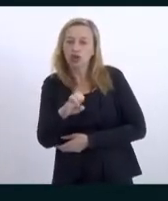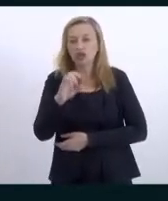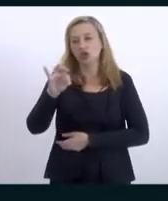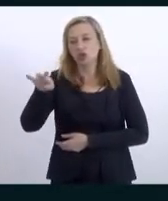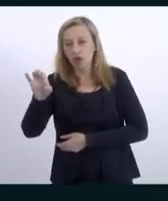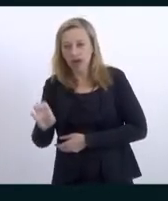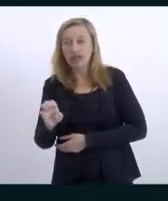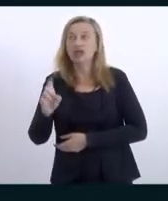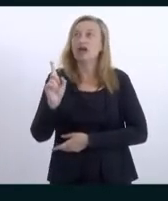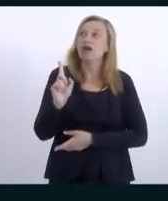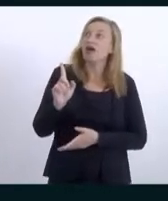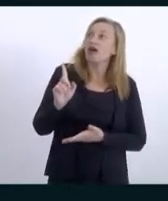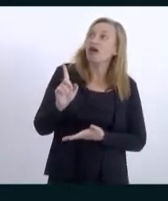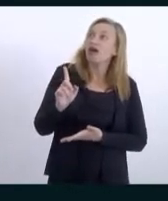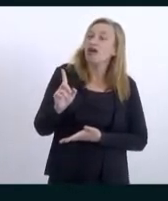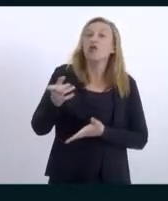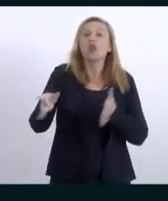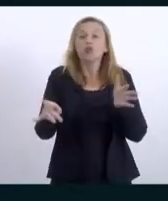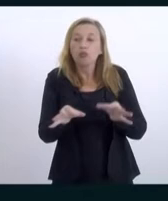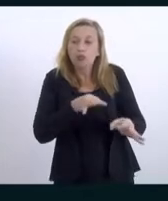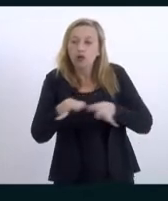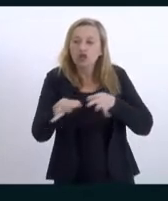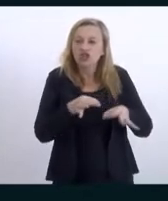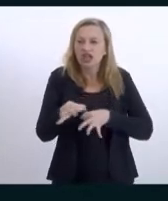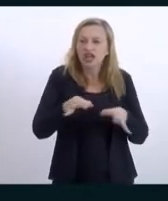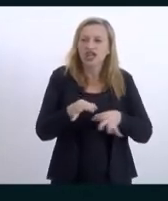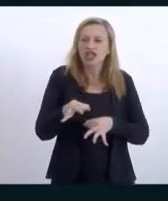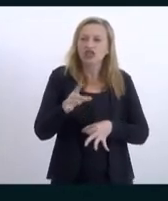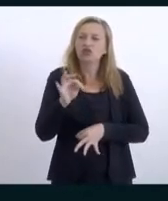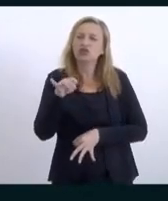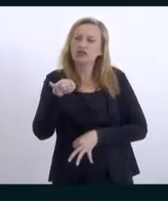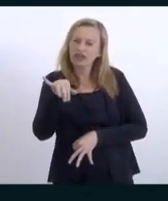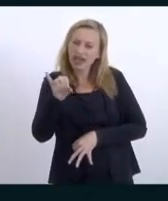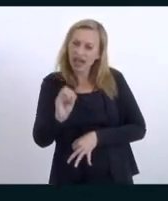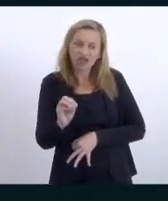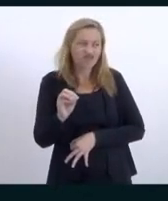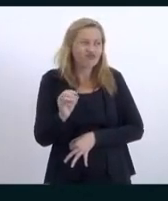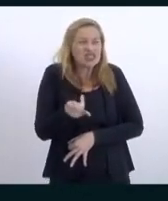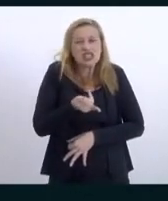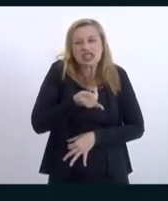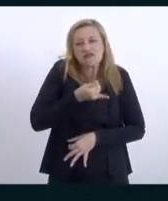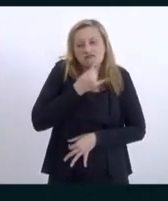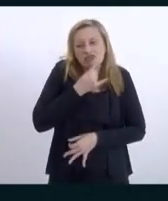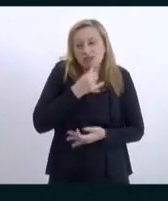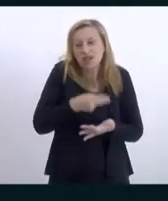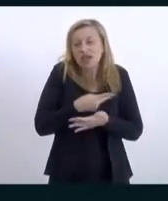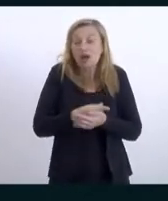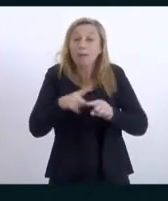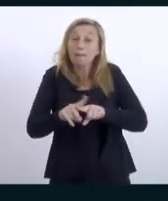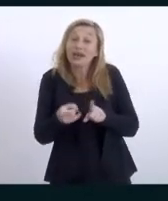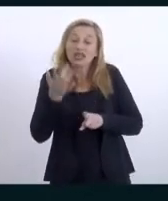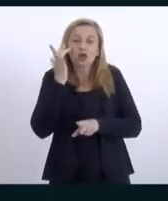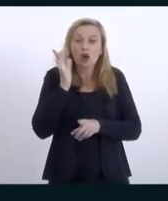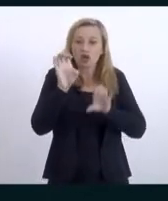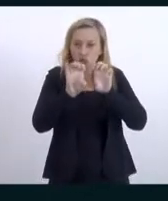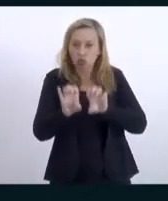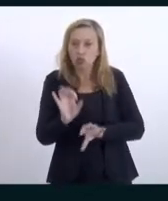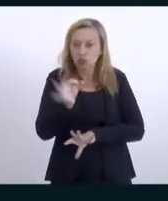foi o projeto Frutificar, que infelizmente não deu certo, mas acho que o eixo dele